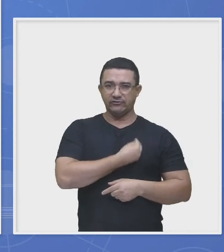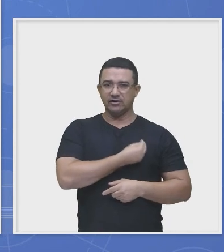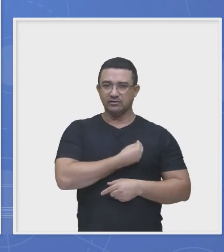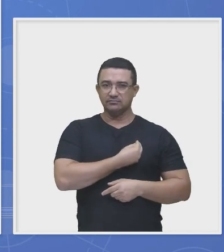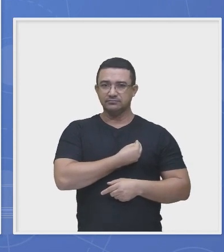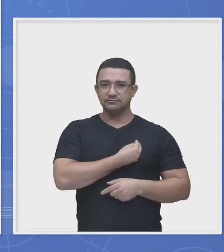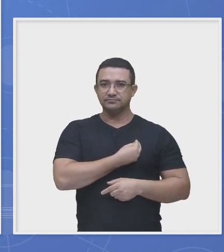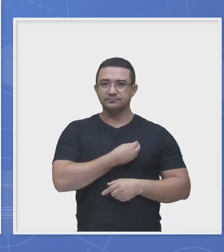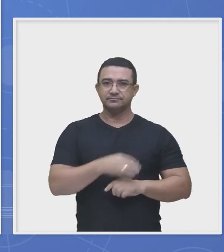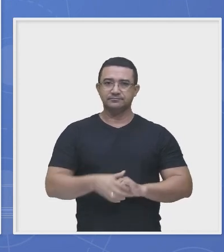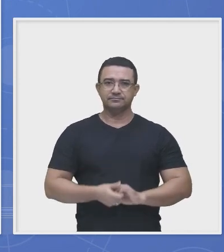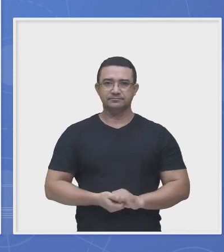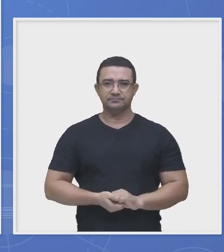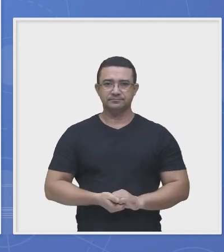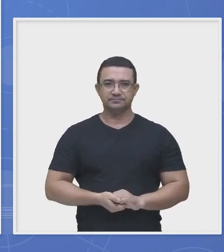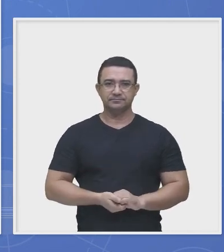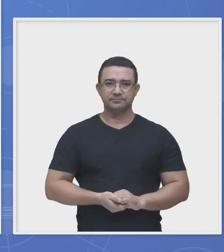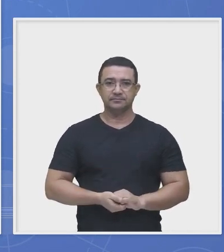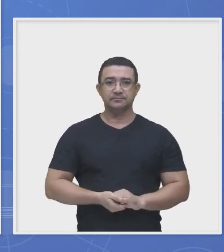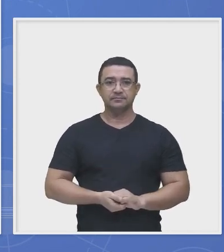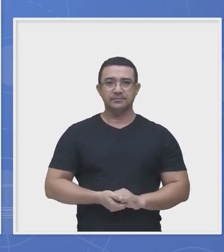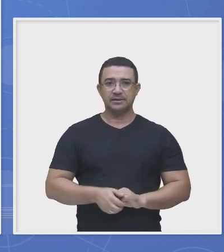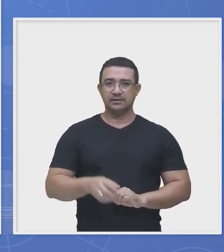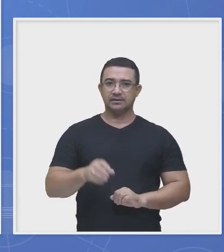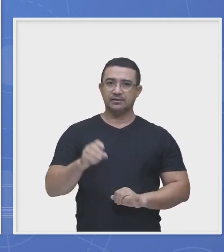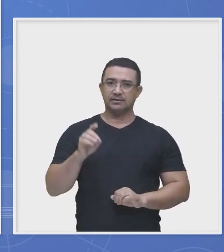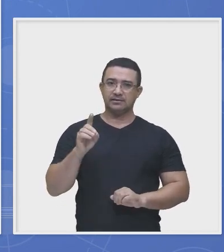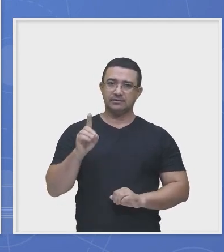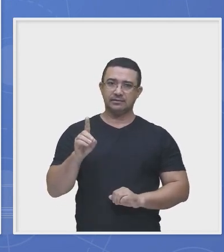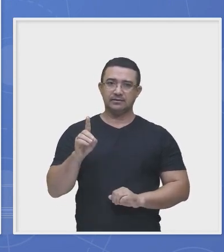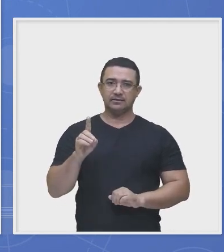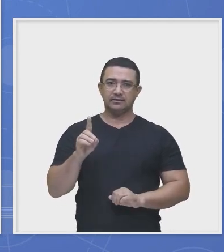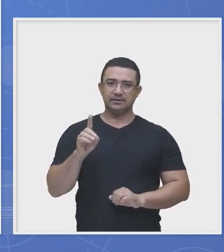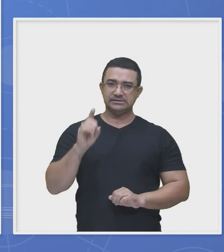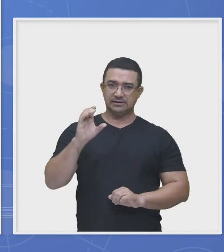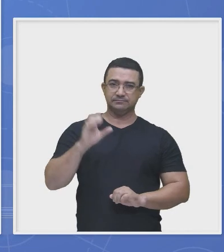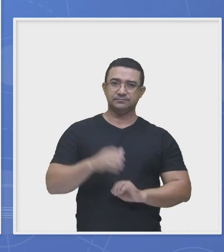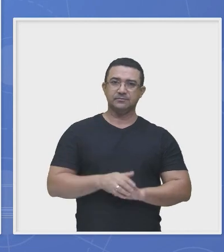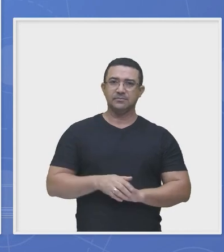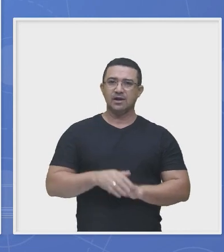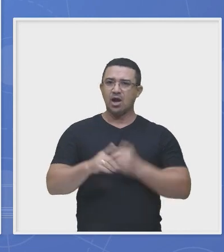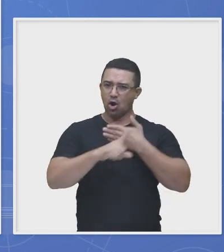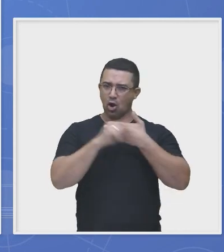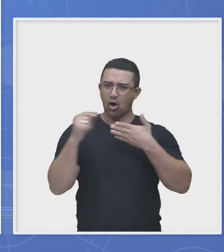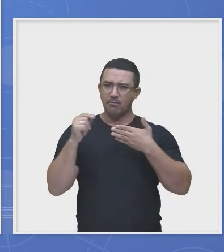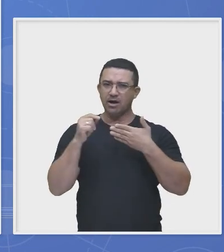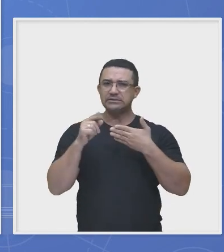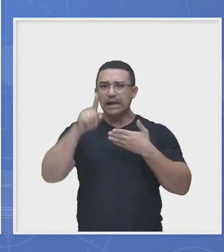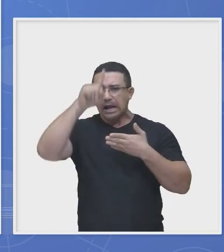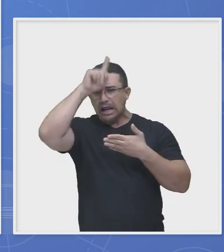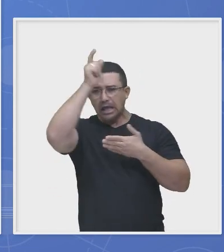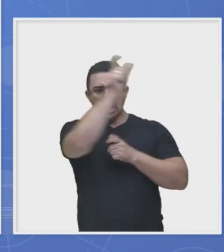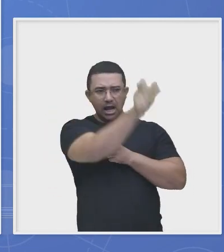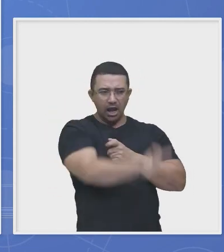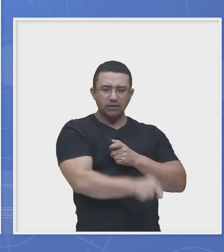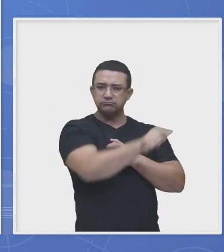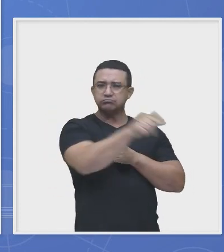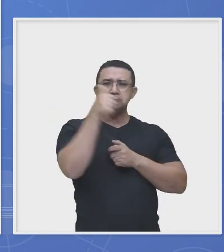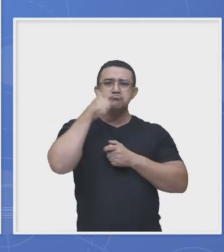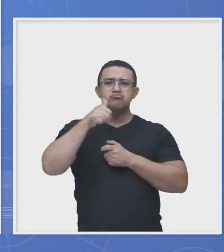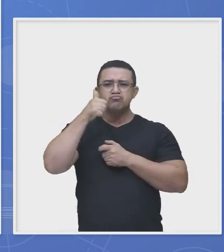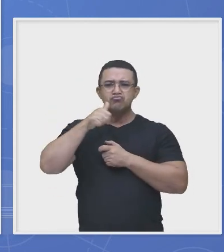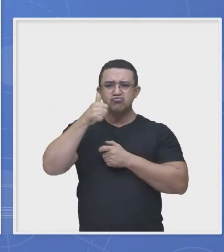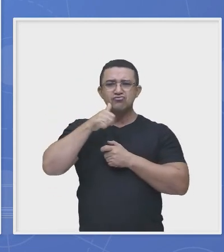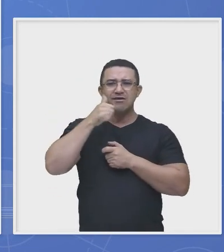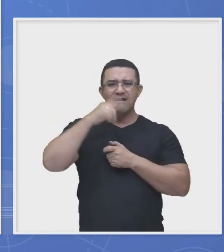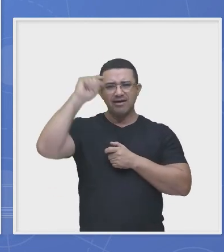Negrinha. D. Como escritor romântico, Monteiro Lobato cria a personagem Negrinha como aquela que dá alegrias a